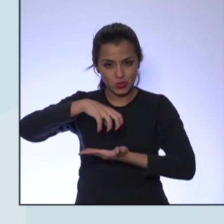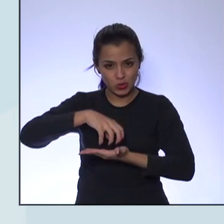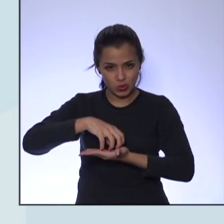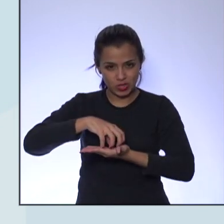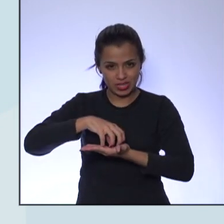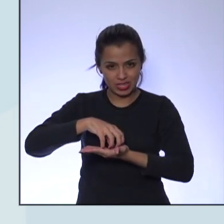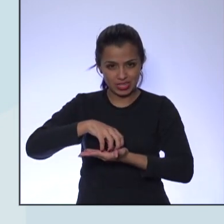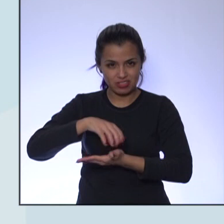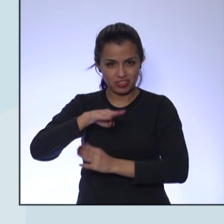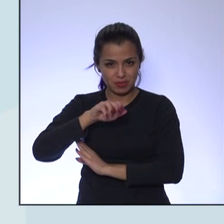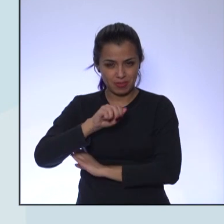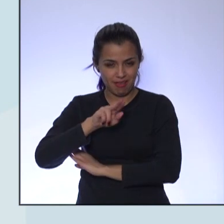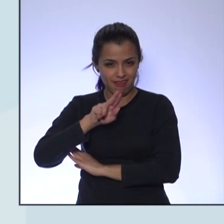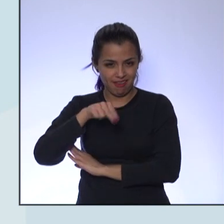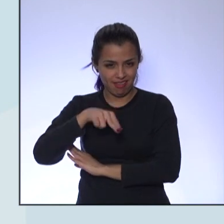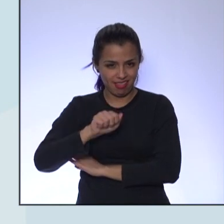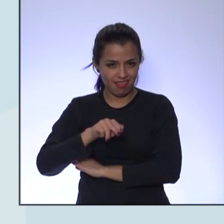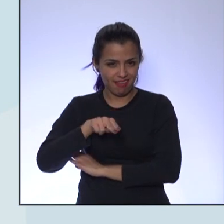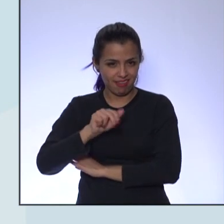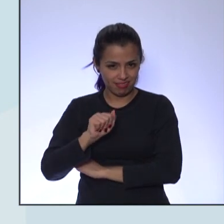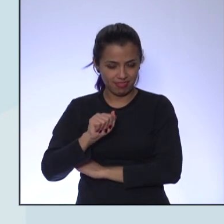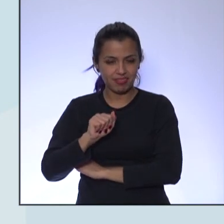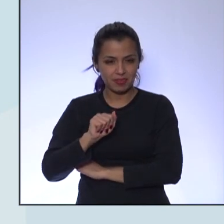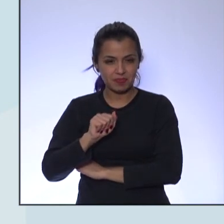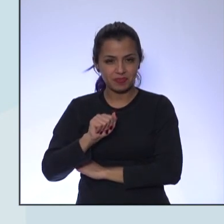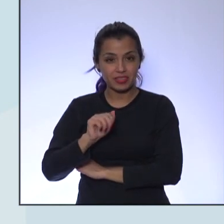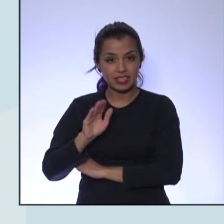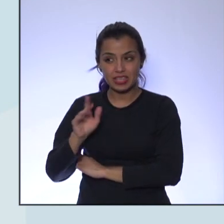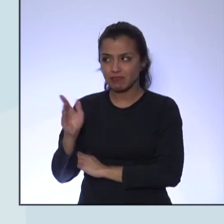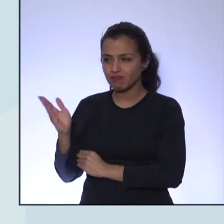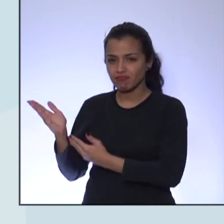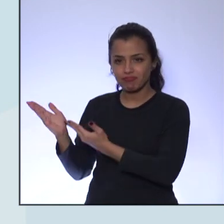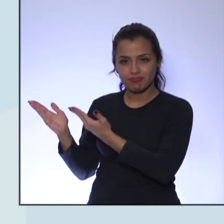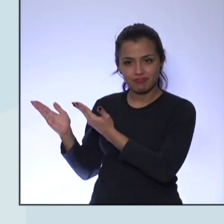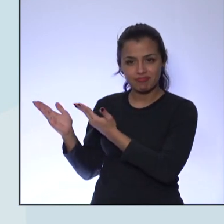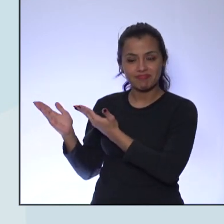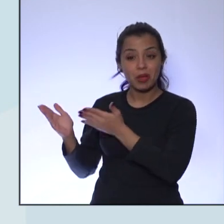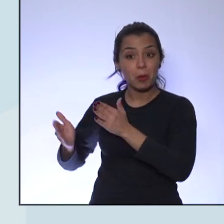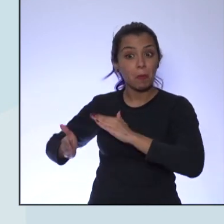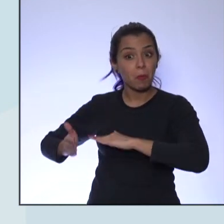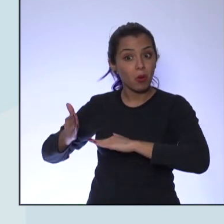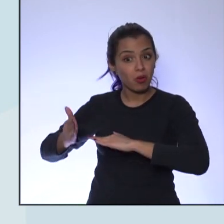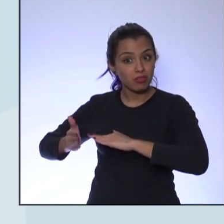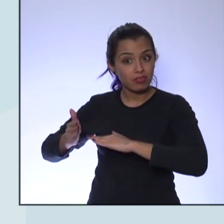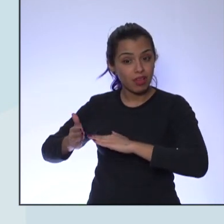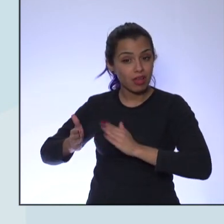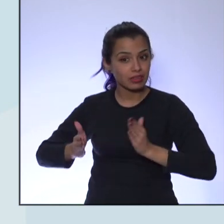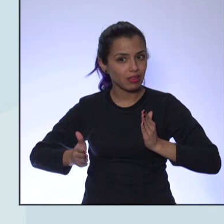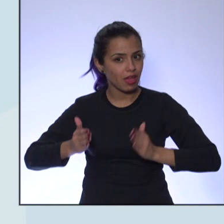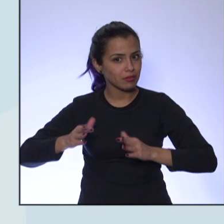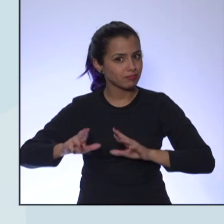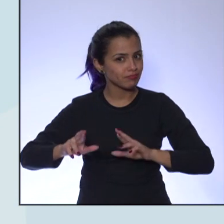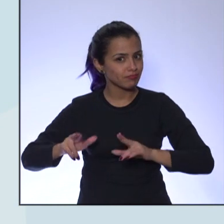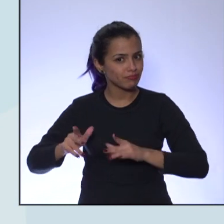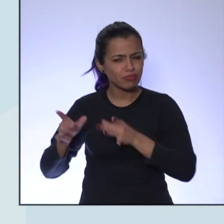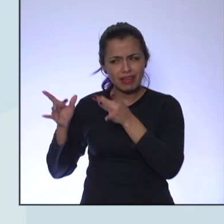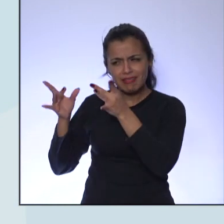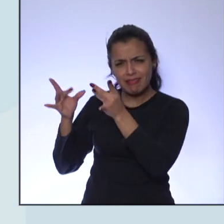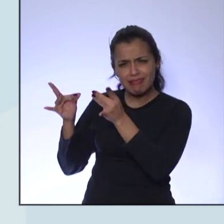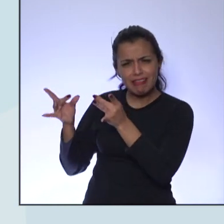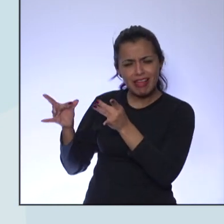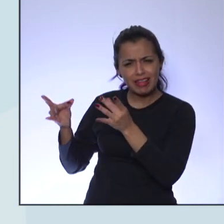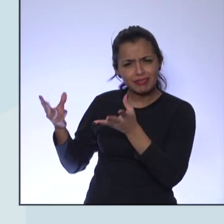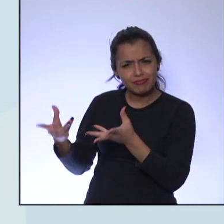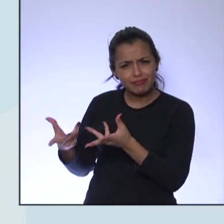técnica altamente moderna e bem elaborada para a época. A gente consegue observar os detalhes, a riqueza. E, ao lado,